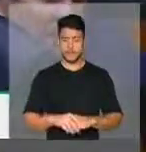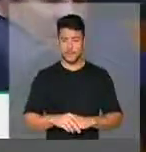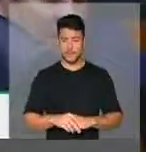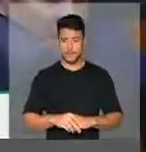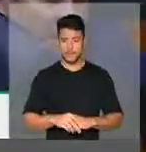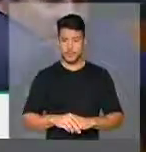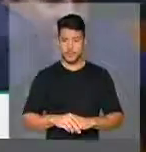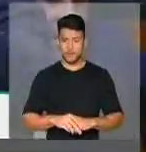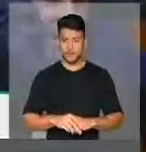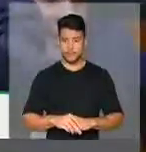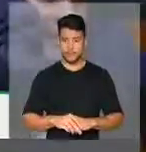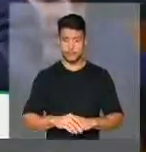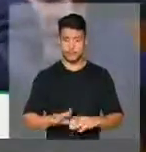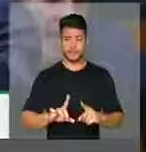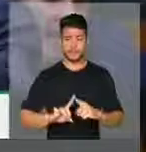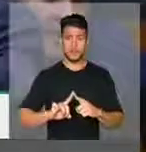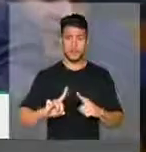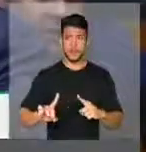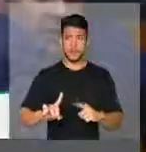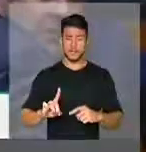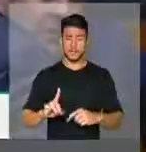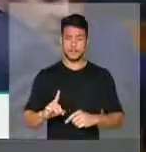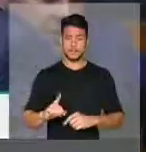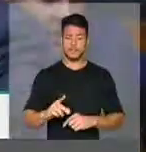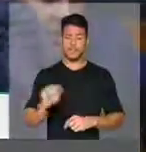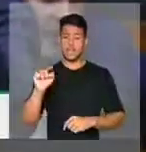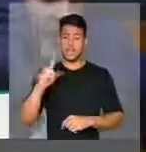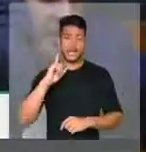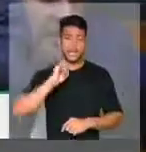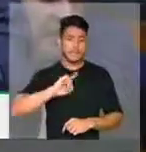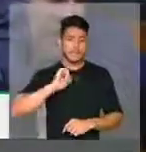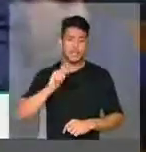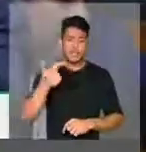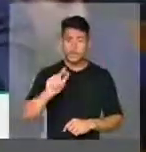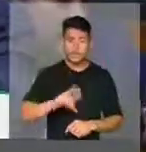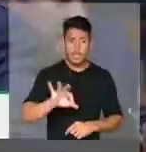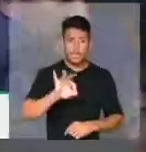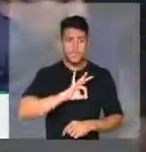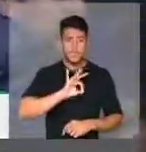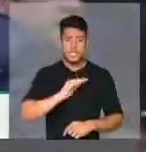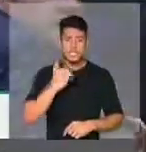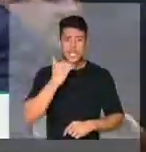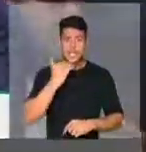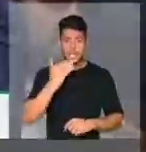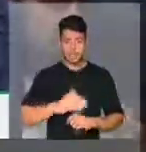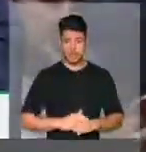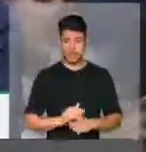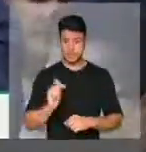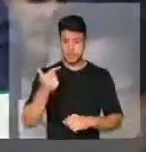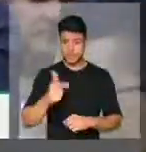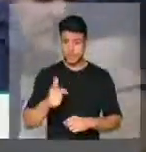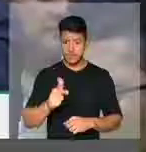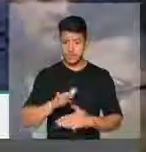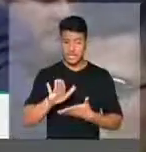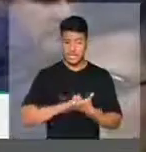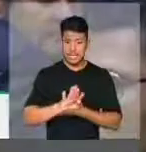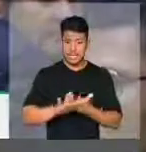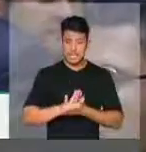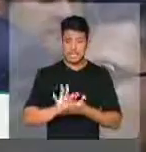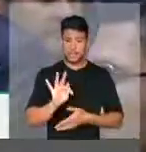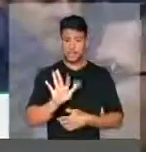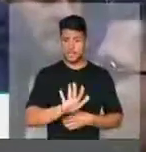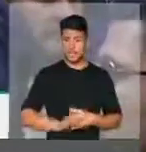crime. Mas em Minas Gerais, nesse momento, não tem nenhum policial civil na rua. Não tem nenhum policial federal na